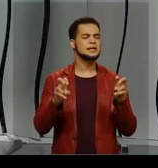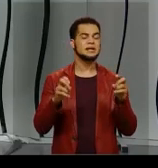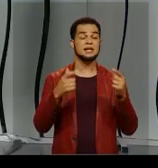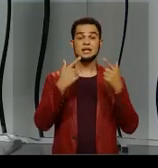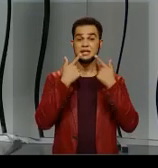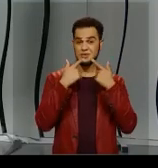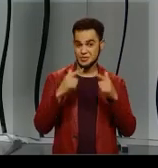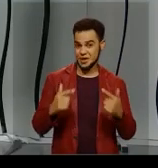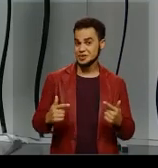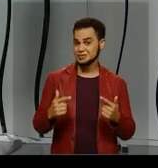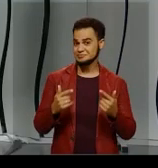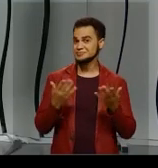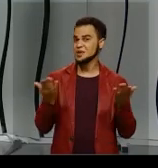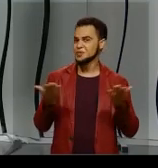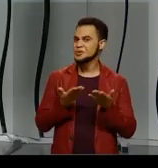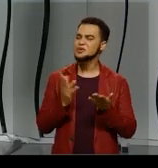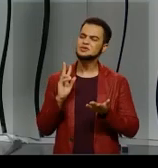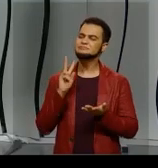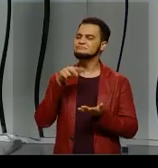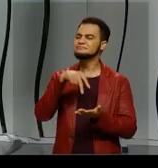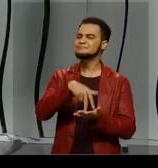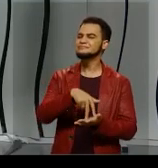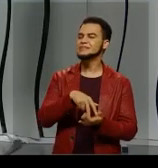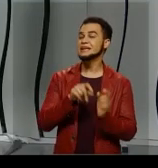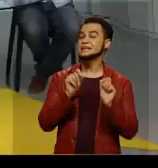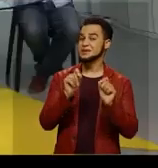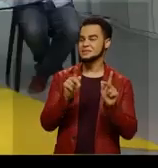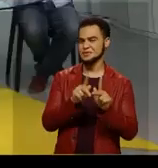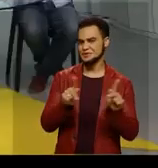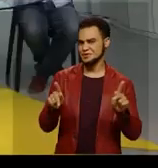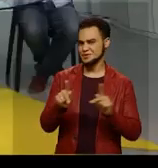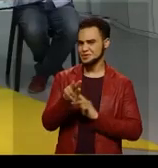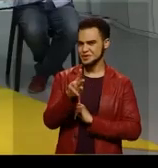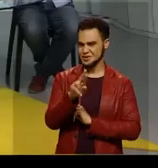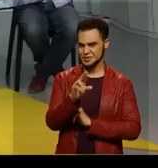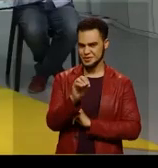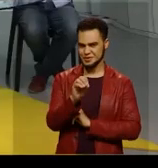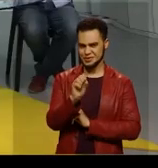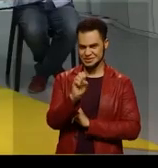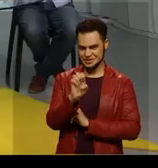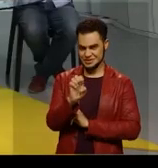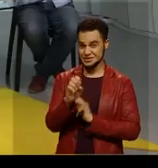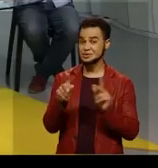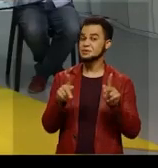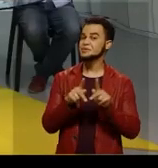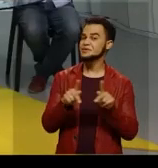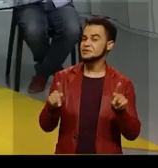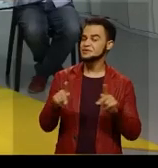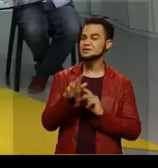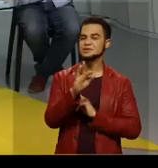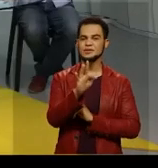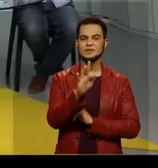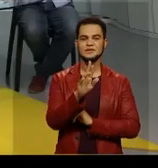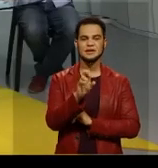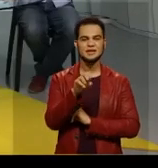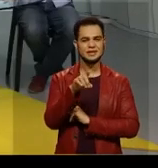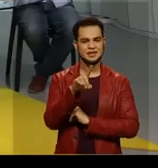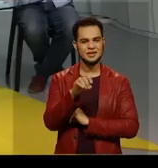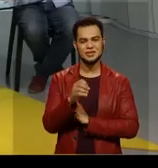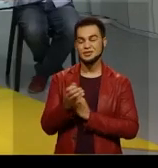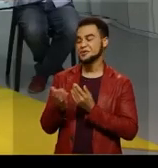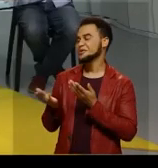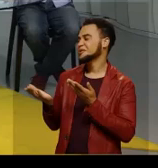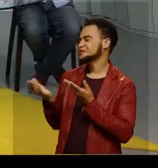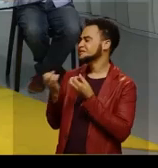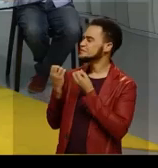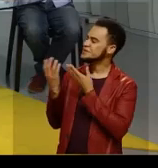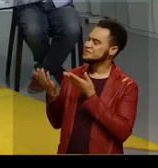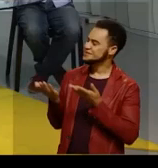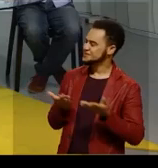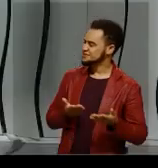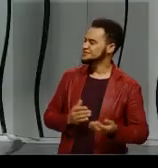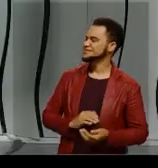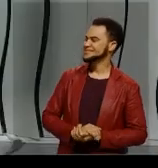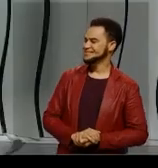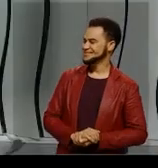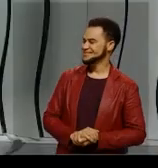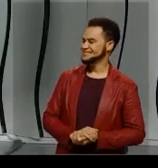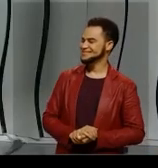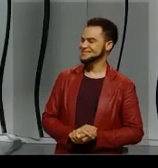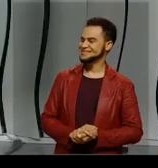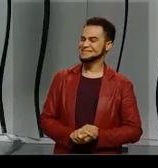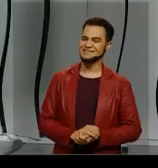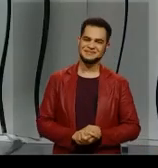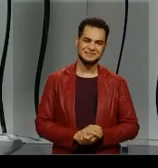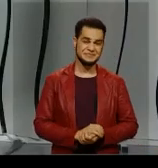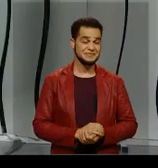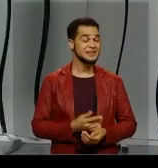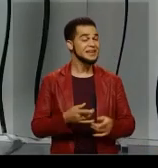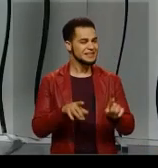Para isso, estão aqui comigo a professora Rose Melo e o professor Fernando Rangel. Sejam bem-vindos, professores!